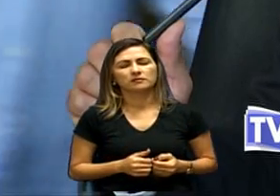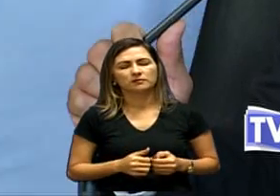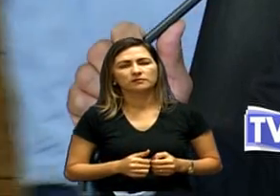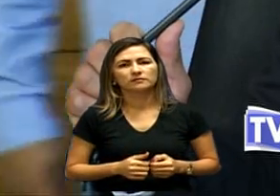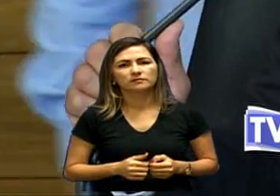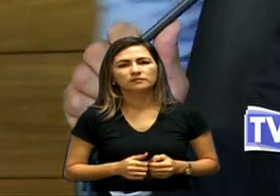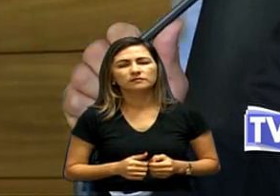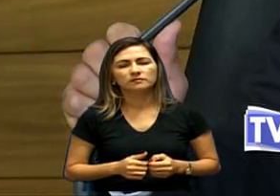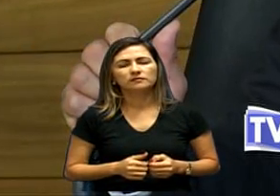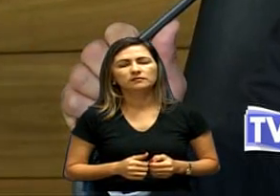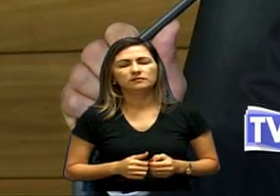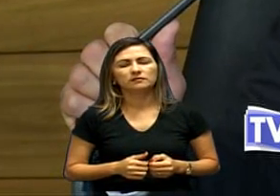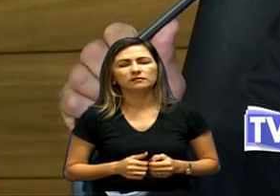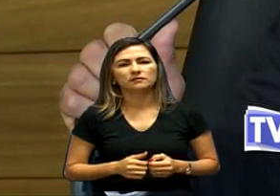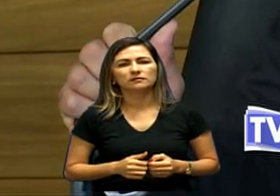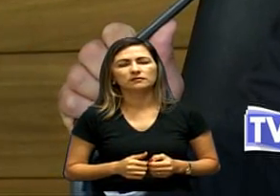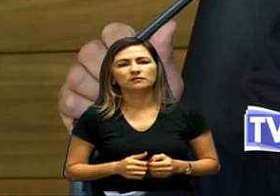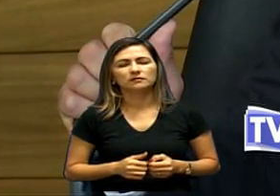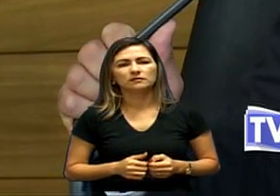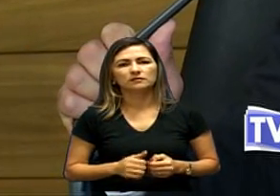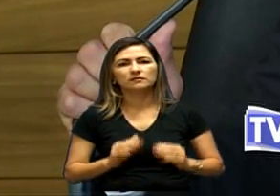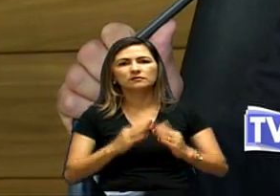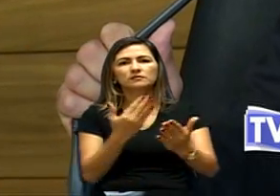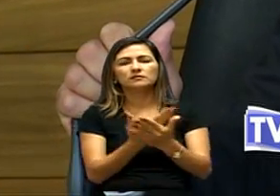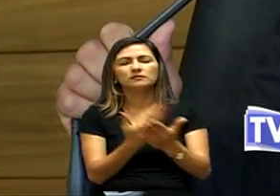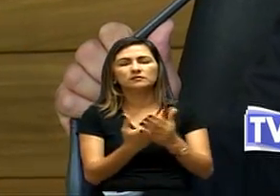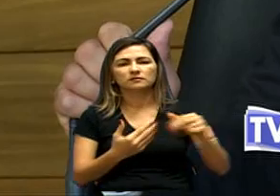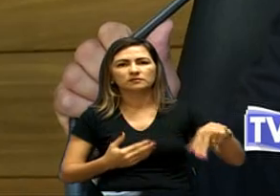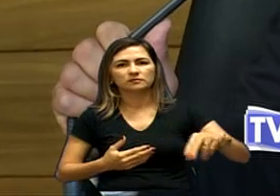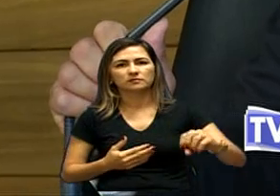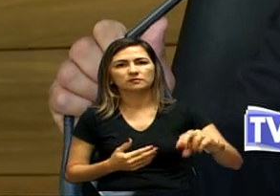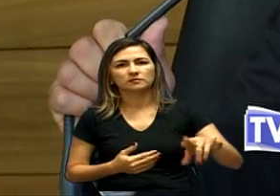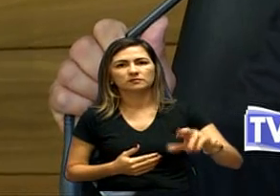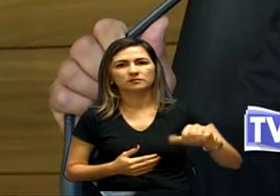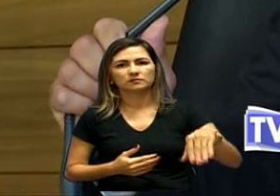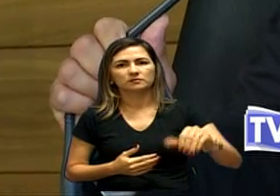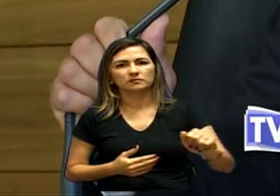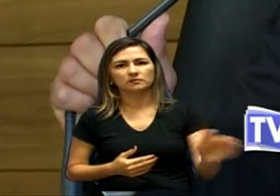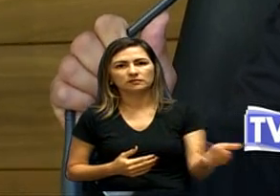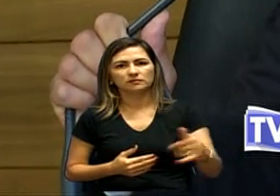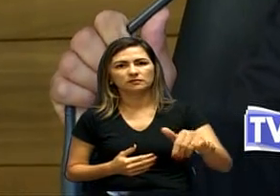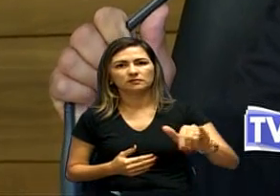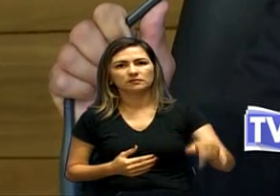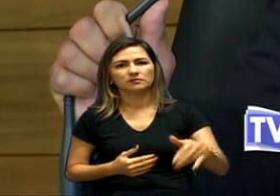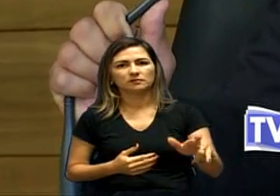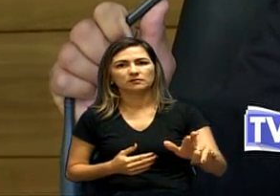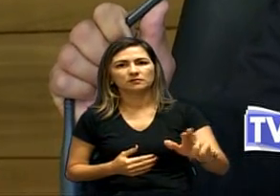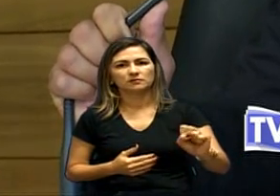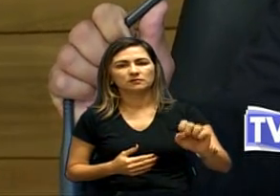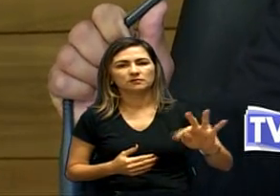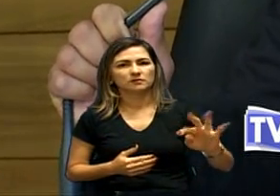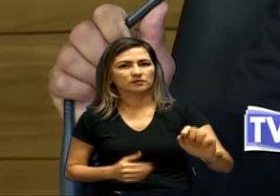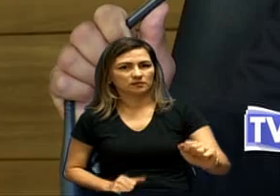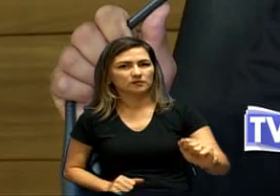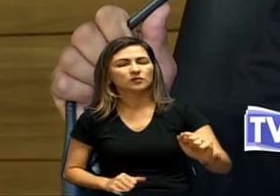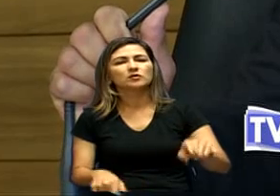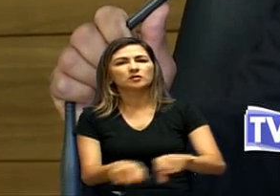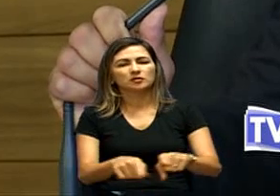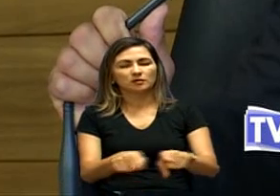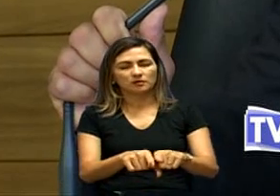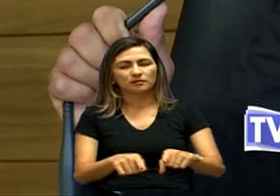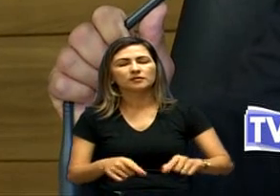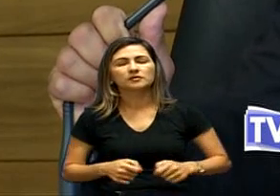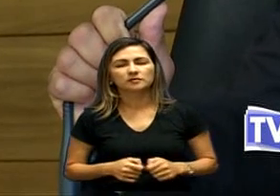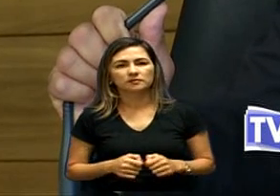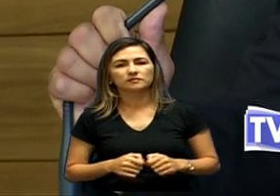escolas municipais de Sorocaba. A escola Norma Justa, lá do bairro Vitória Régia, eu estive lá acompanhando, foi furtado, o vereador Péricles